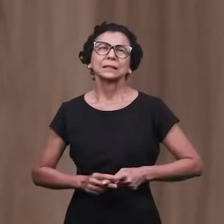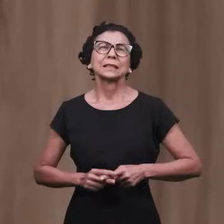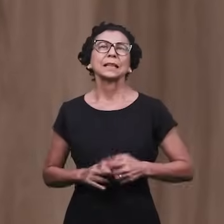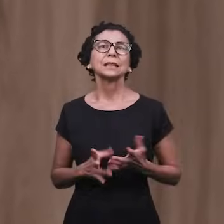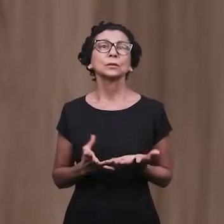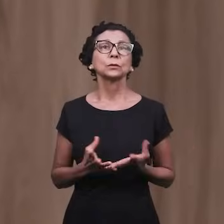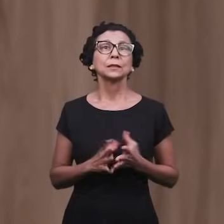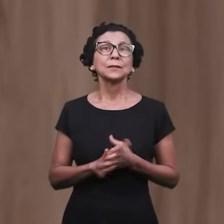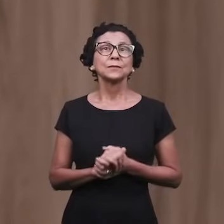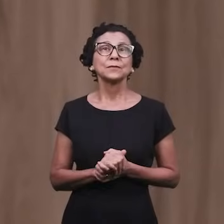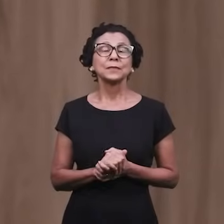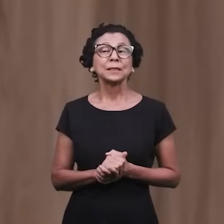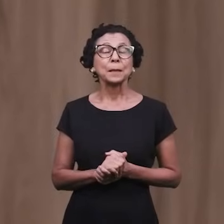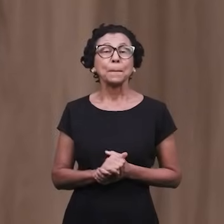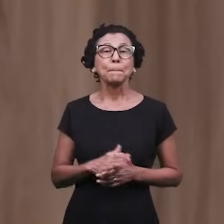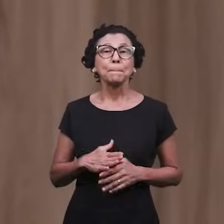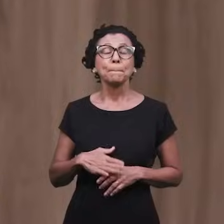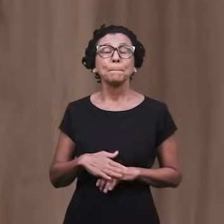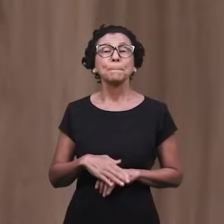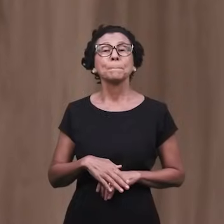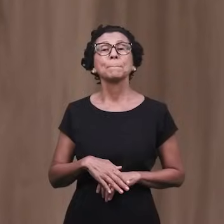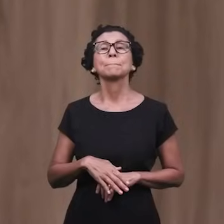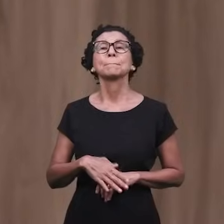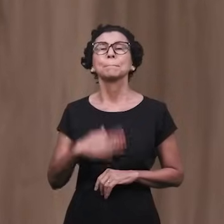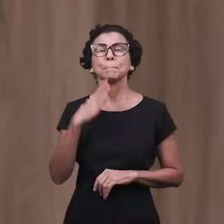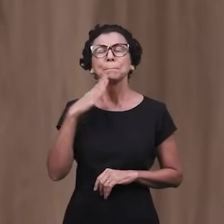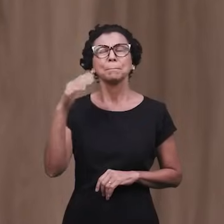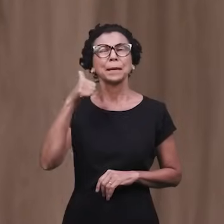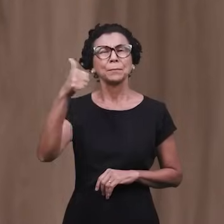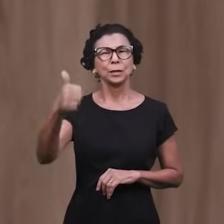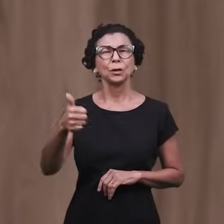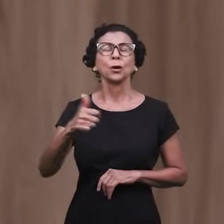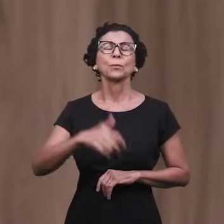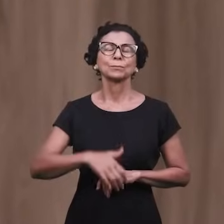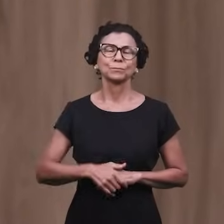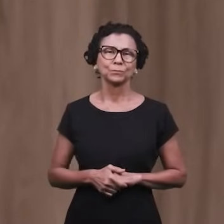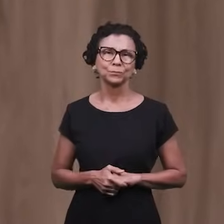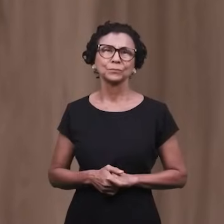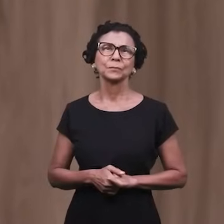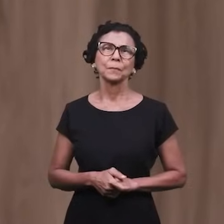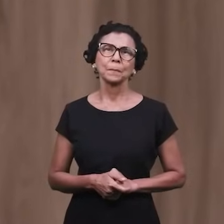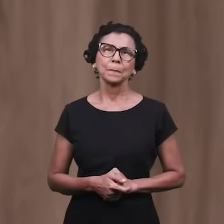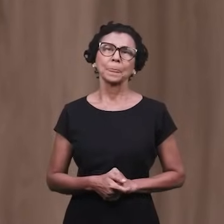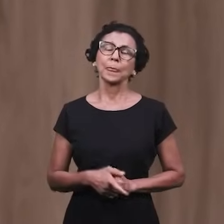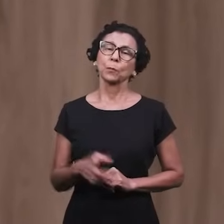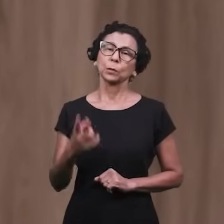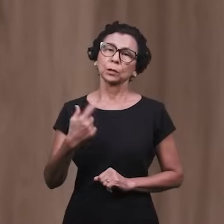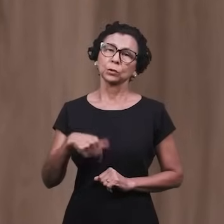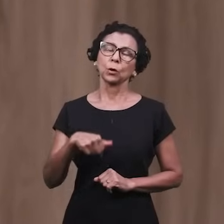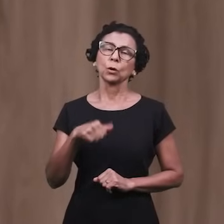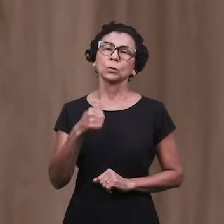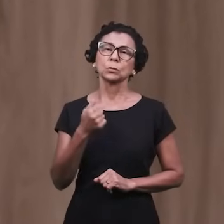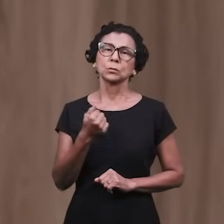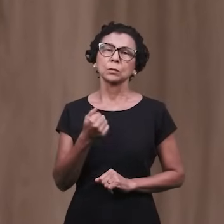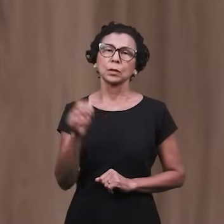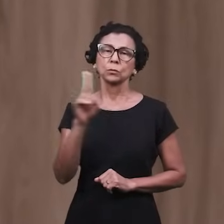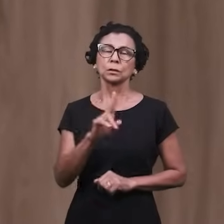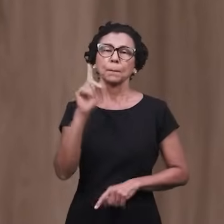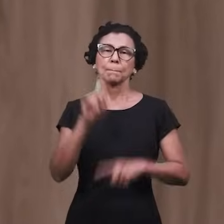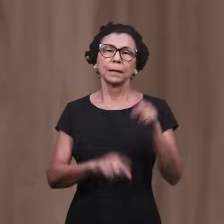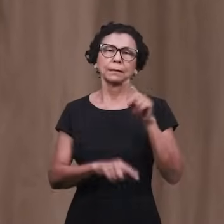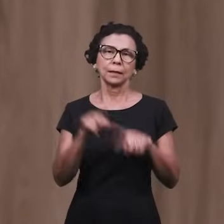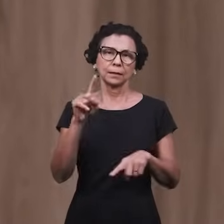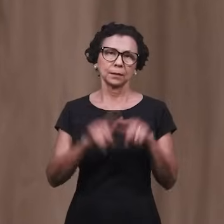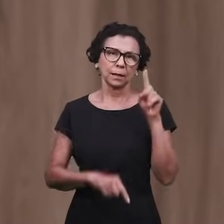de maneira que às vezes ele fica até melhor do que quando ele foi fabricado, por causa dos elementos que a gente acaba agregando depois,